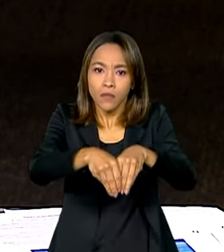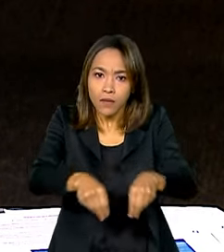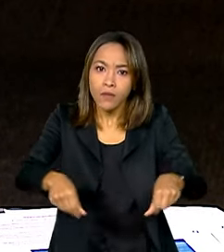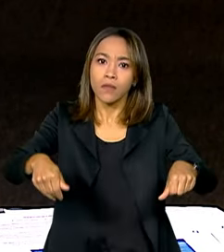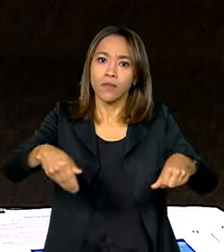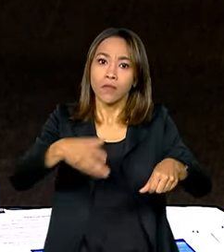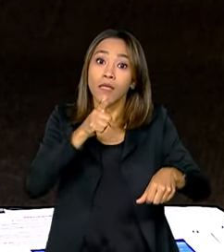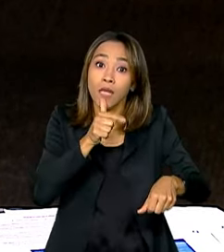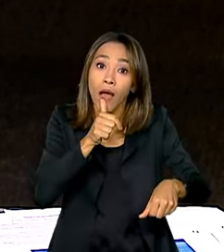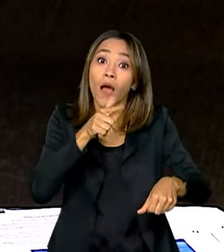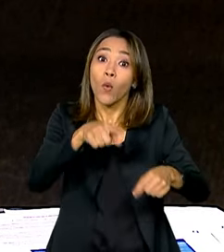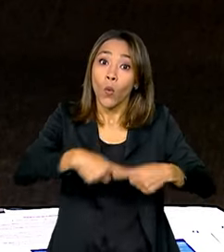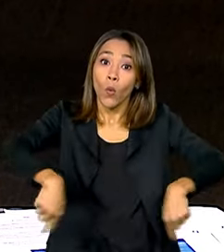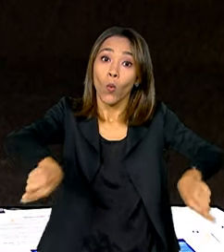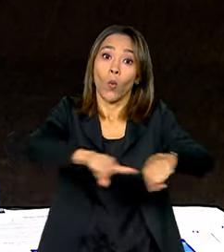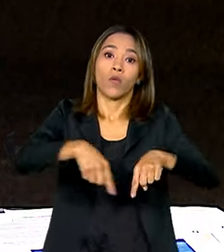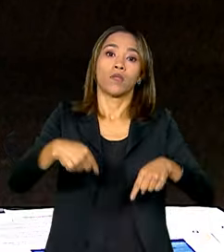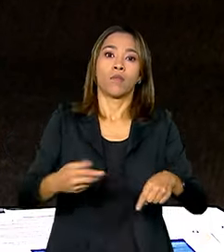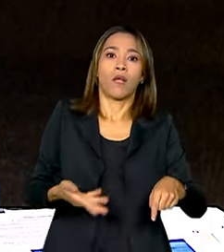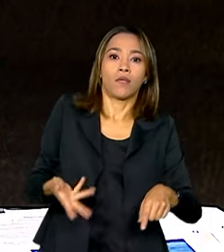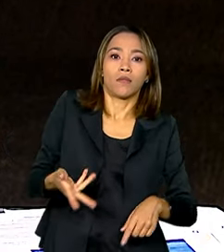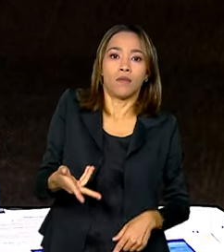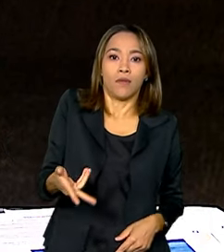Segundo, para dar celeridade e para